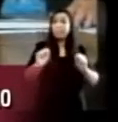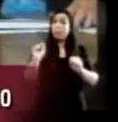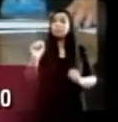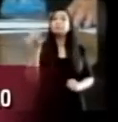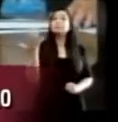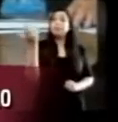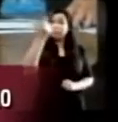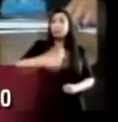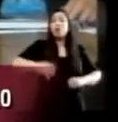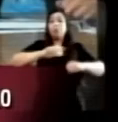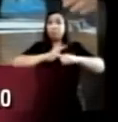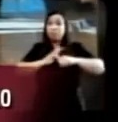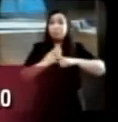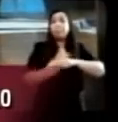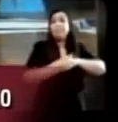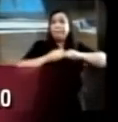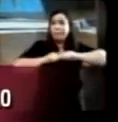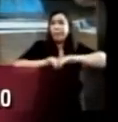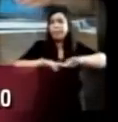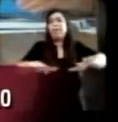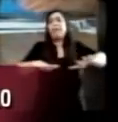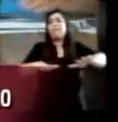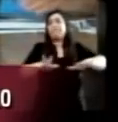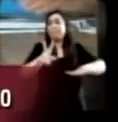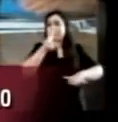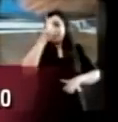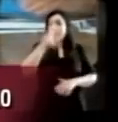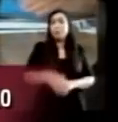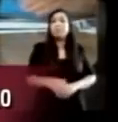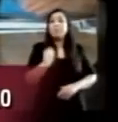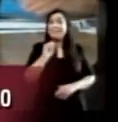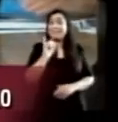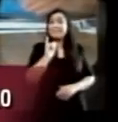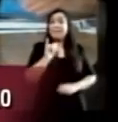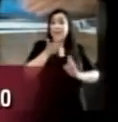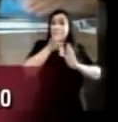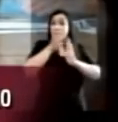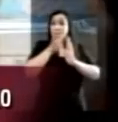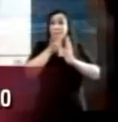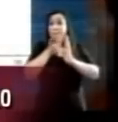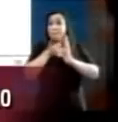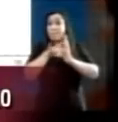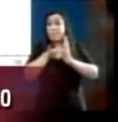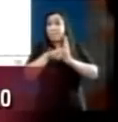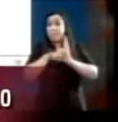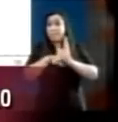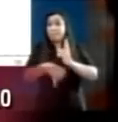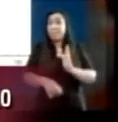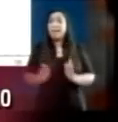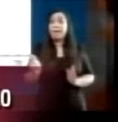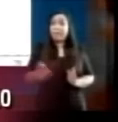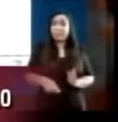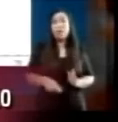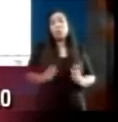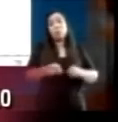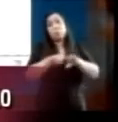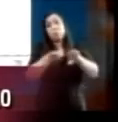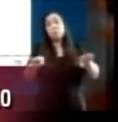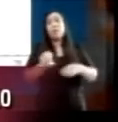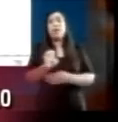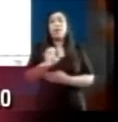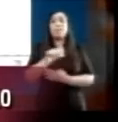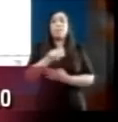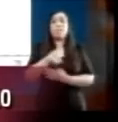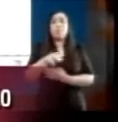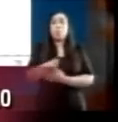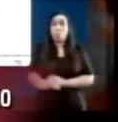descartável. Que se ela tivesse a tendência de queda, nós poderíamos falar que a gente poderia entrar num estado endêmico.